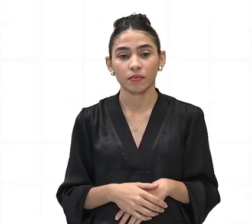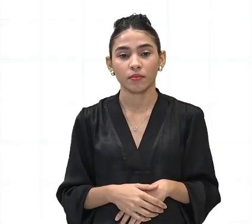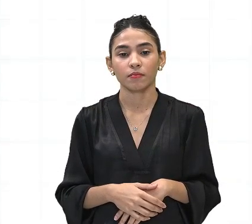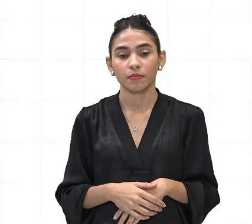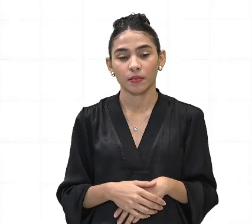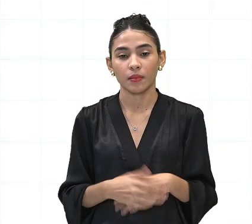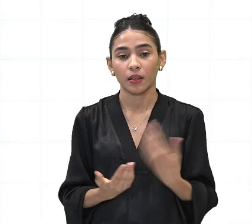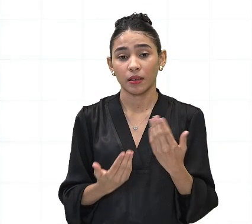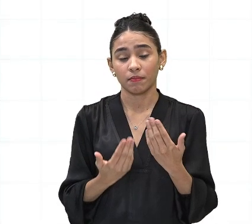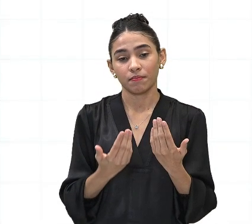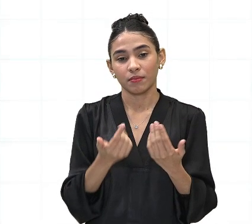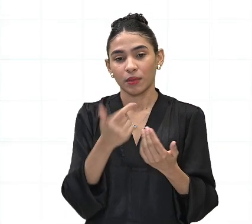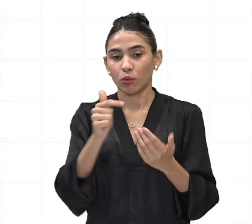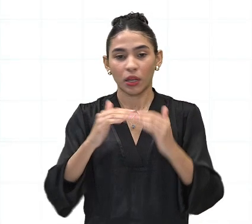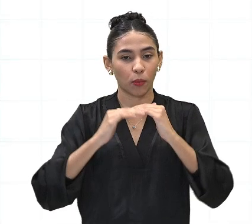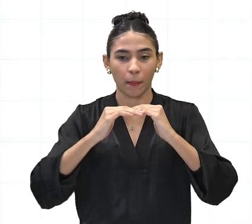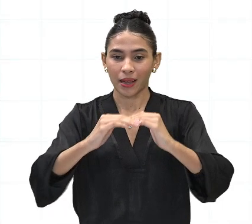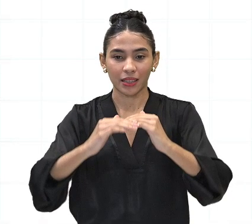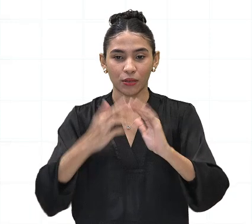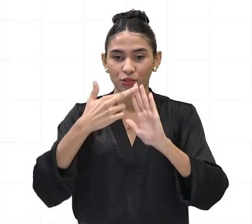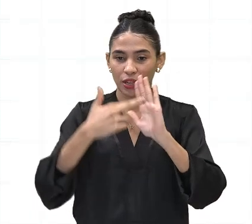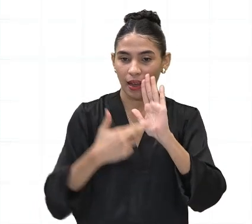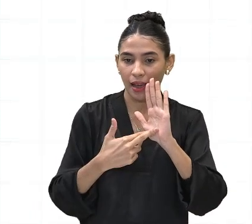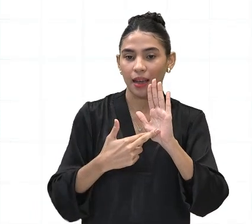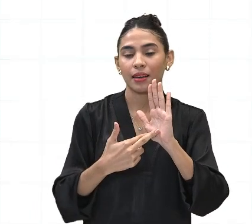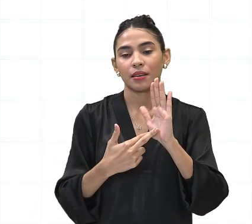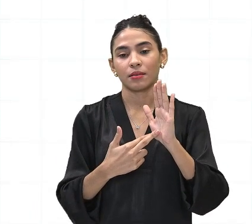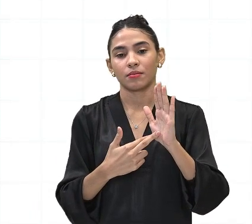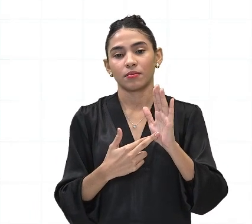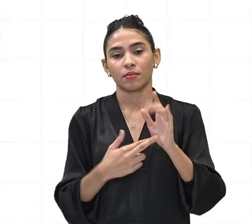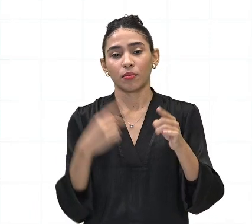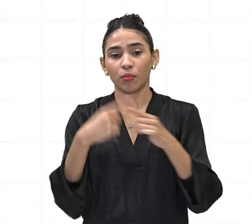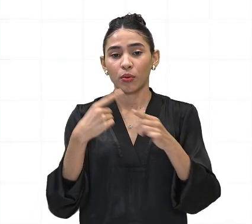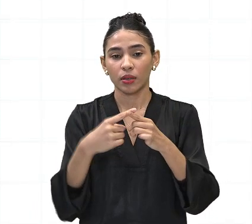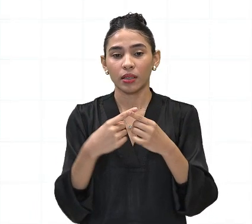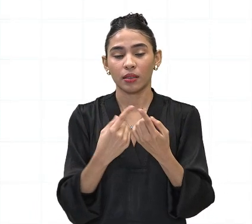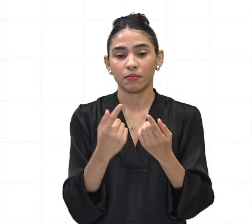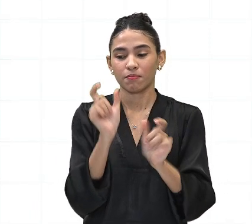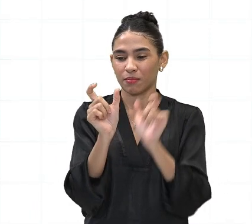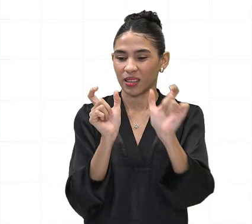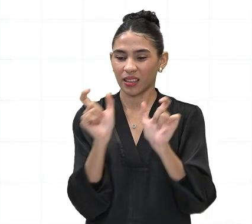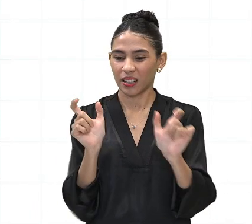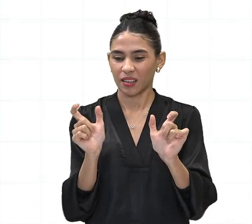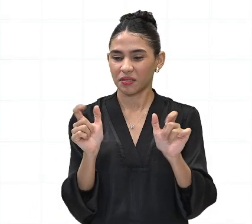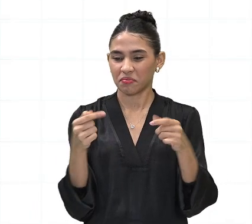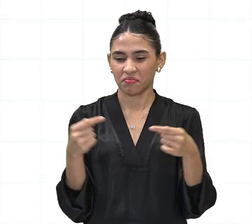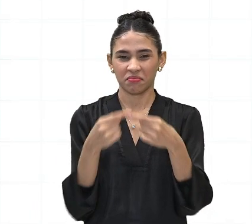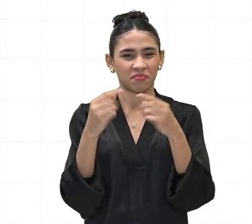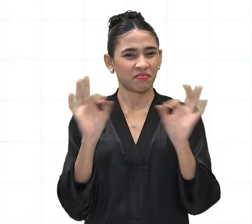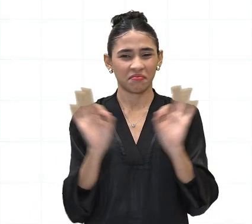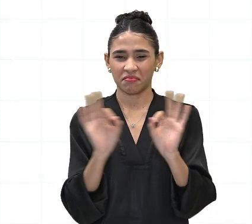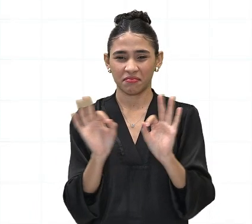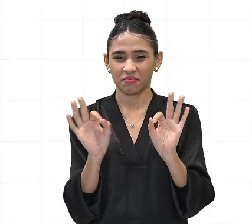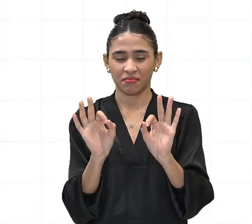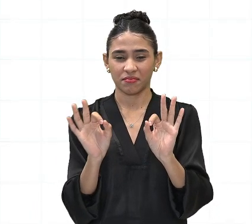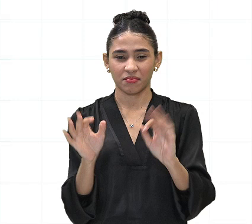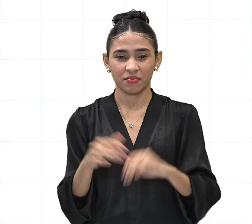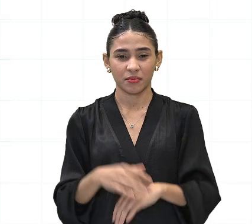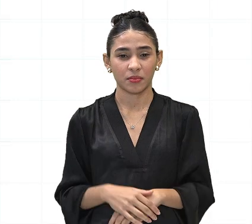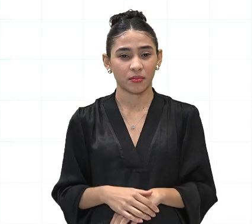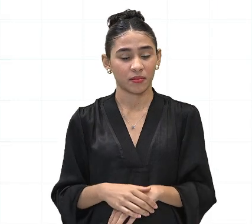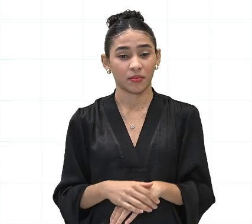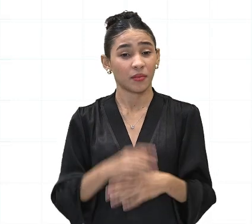ou da morfologia. A ideia aqui é trazer essas palavras que não têm muito a ver com